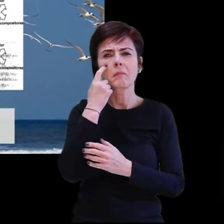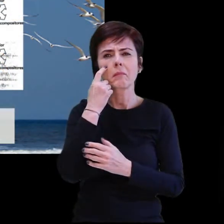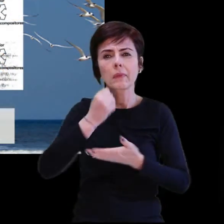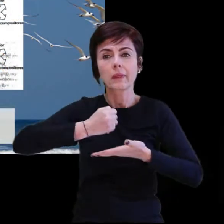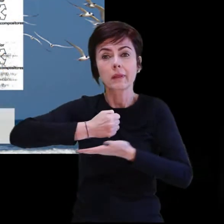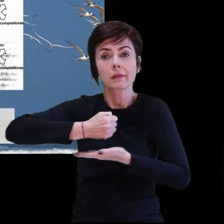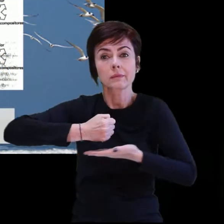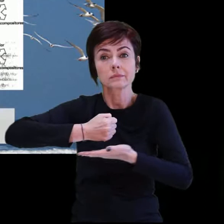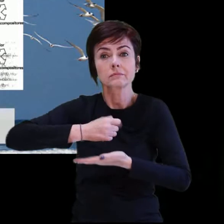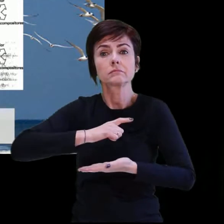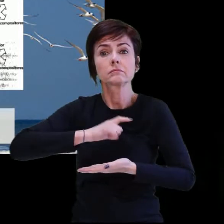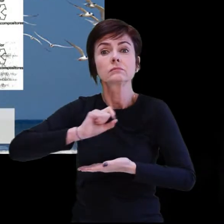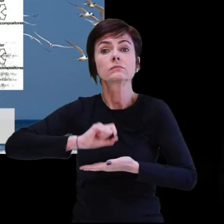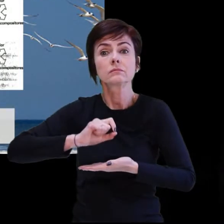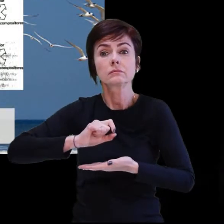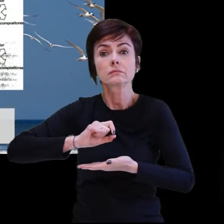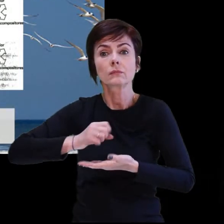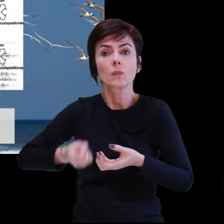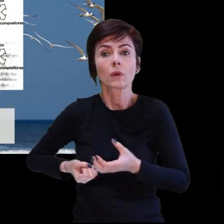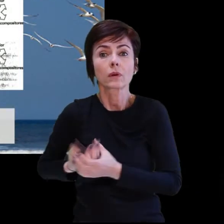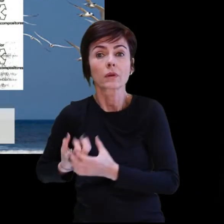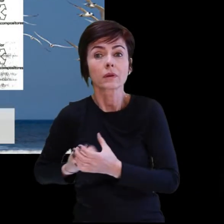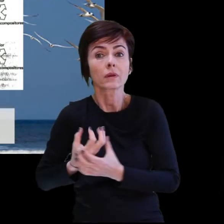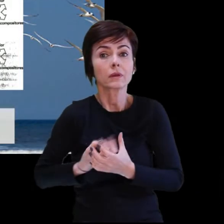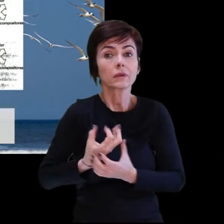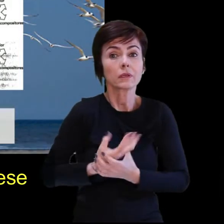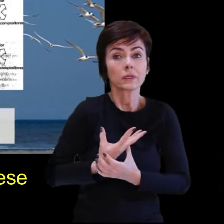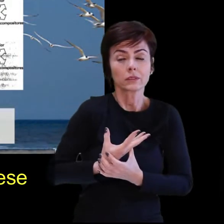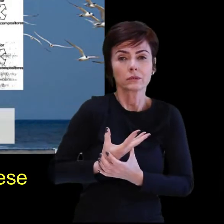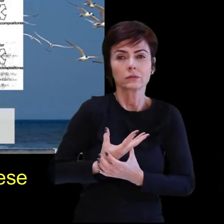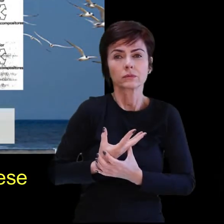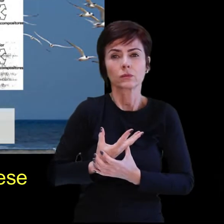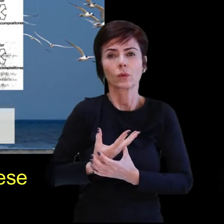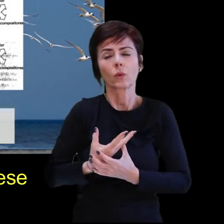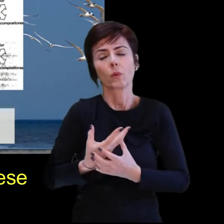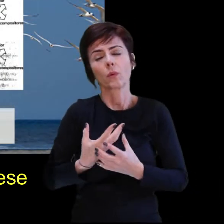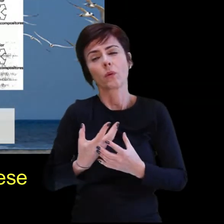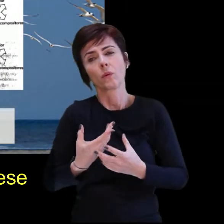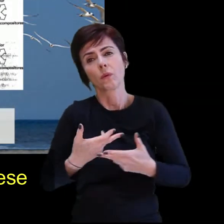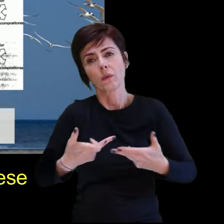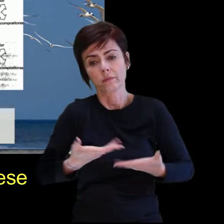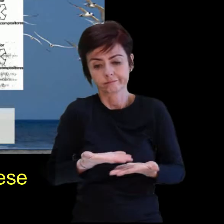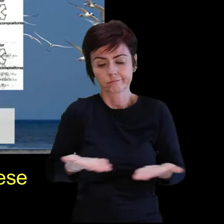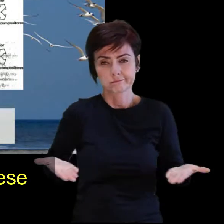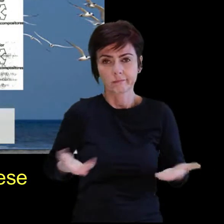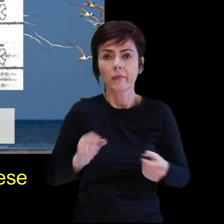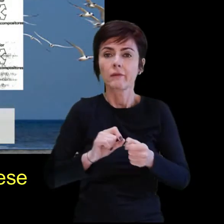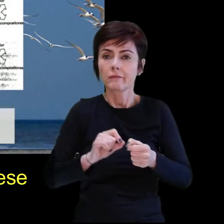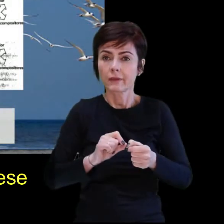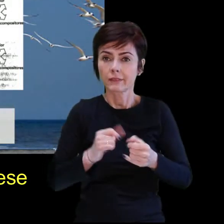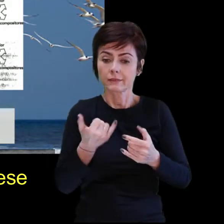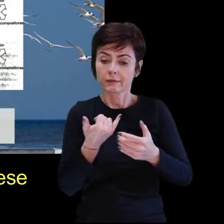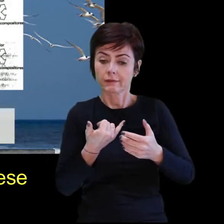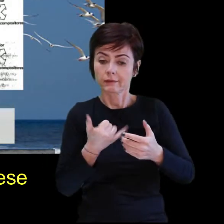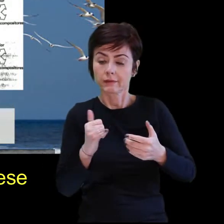vai ver que na base dessa pirâmide a gente tem os produtores. Então são aqueles organismos que por fotossíntese ou